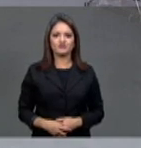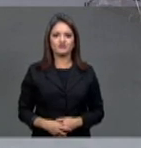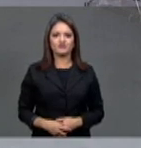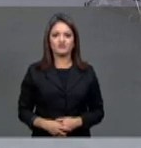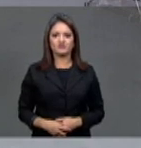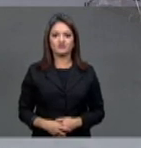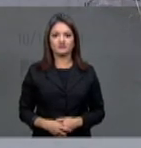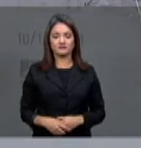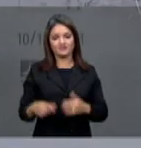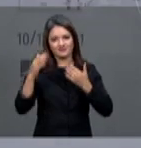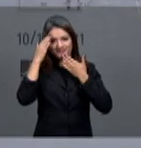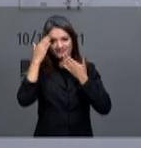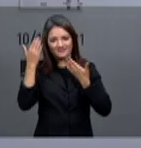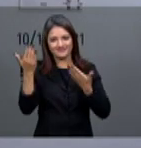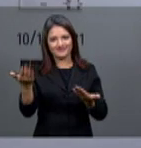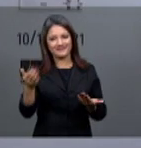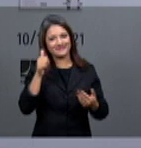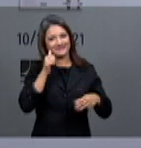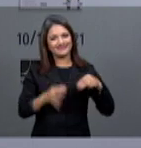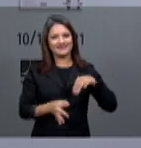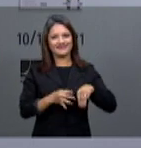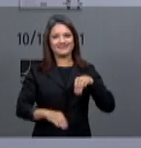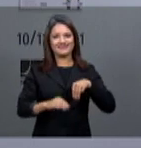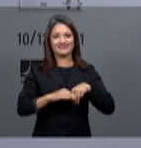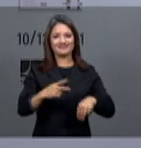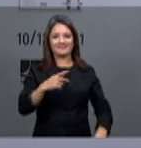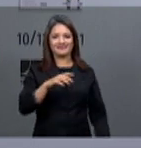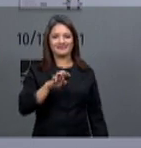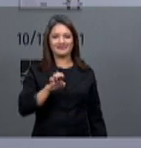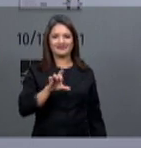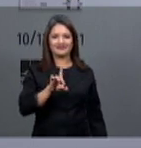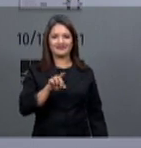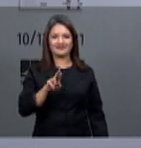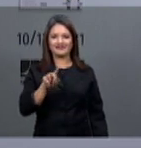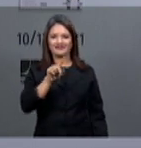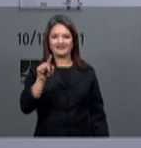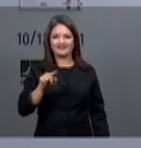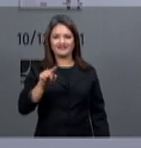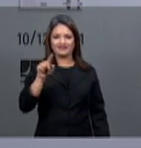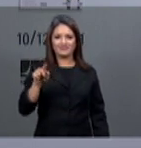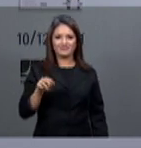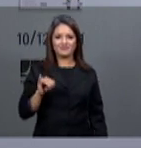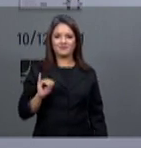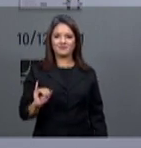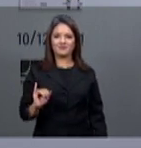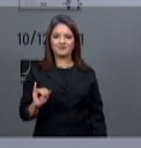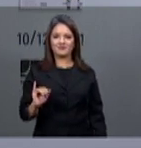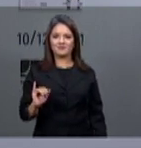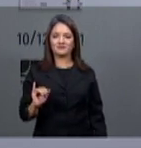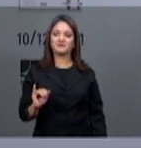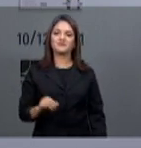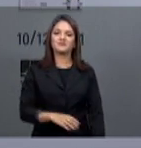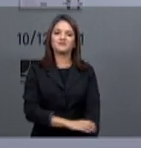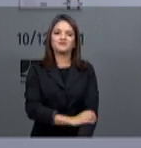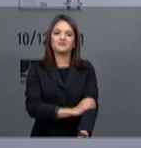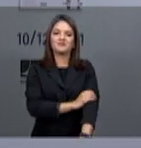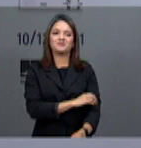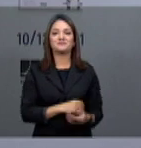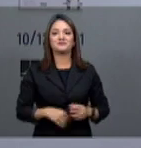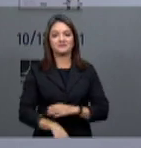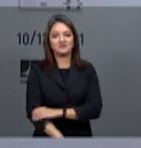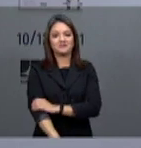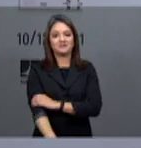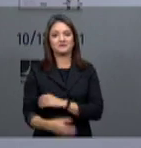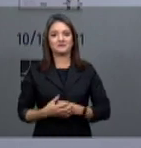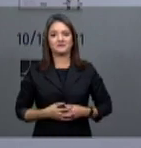obrigada Ministra Maria Cristina peduzzi e acho que fica ressalvado também